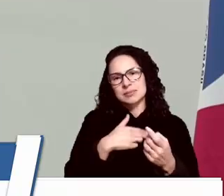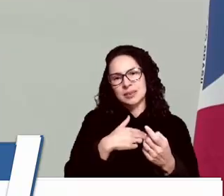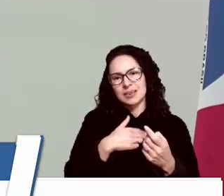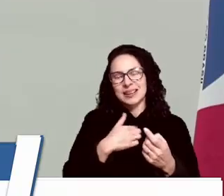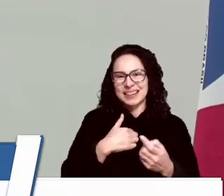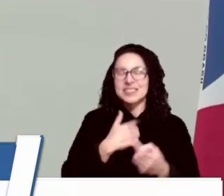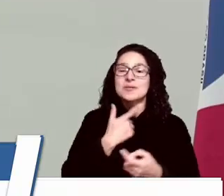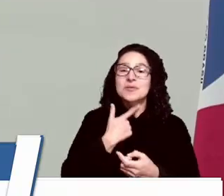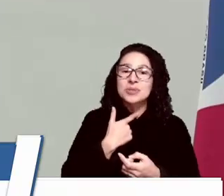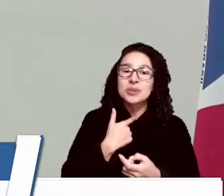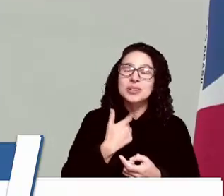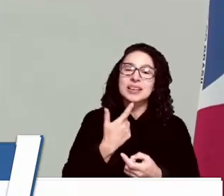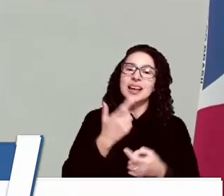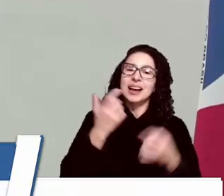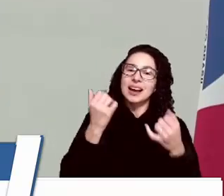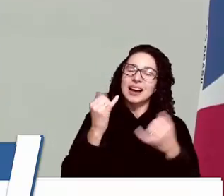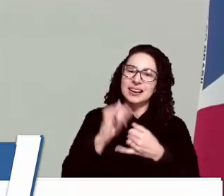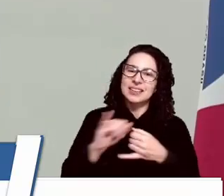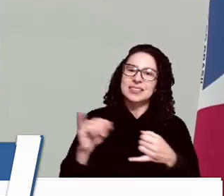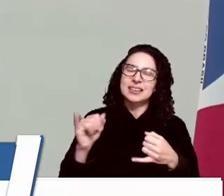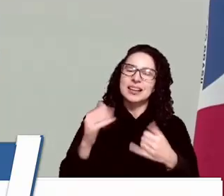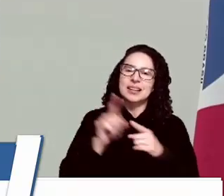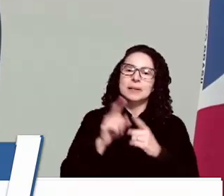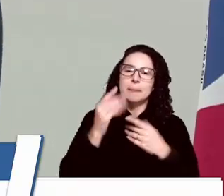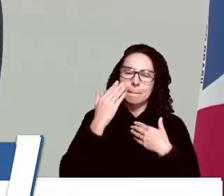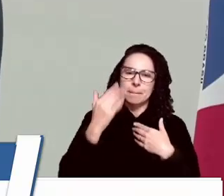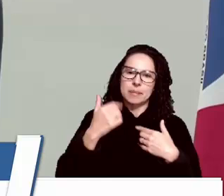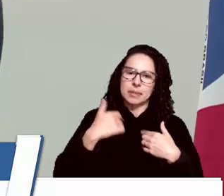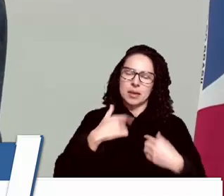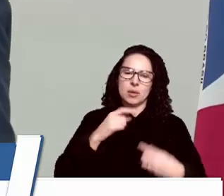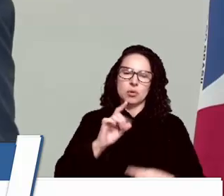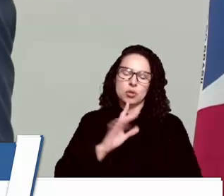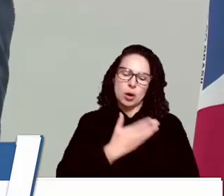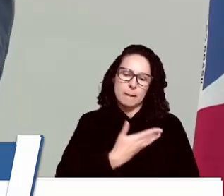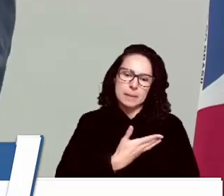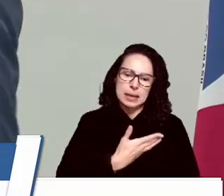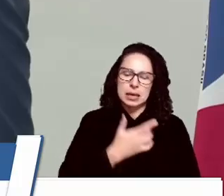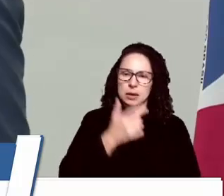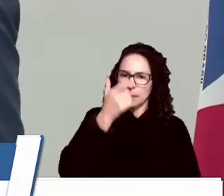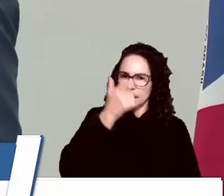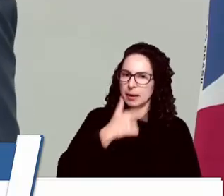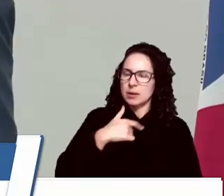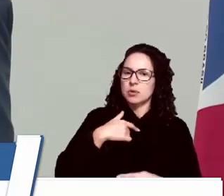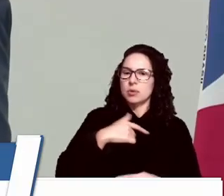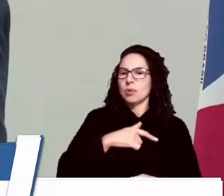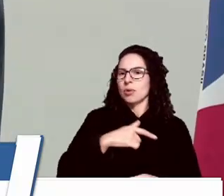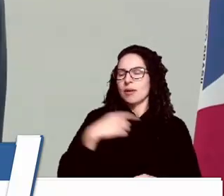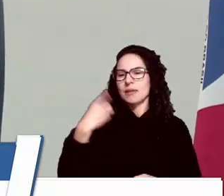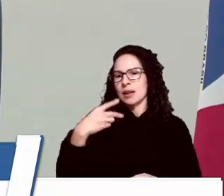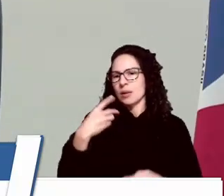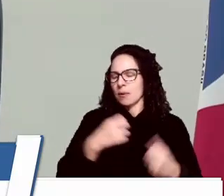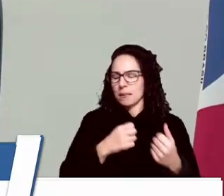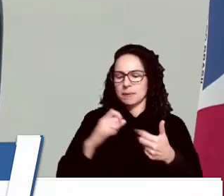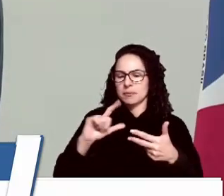de fazer esse registro, Assir, e agradecer, não como seu amigo, não como pessoa pública, não como poder legislativo, mas